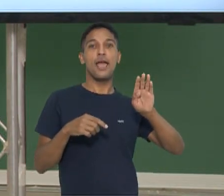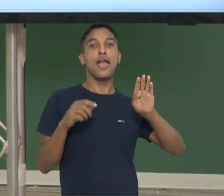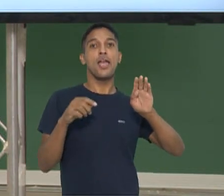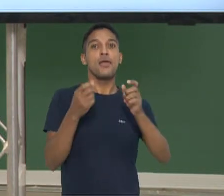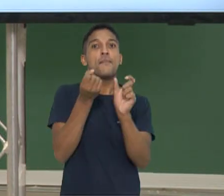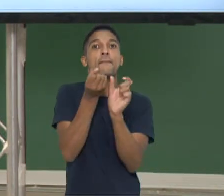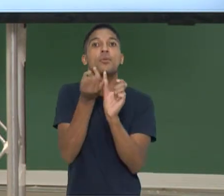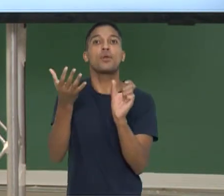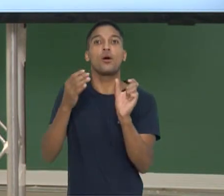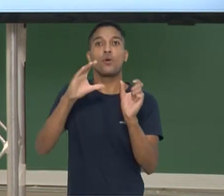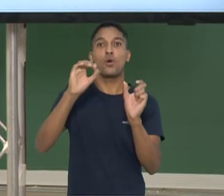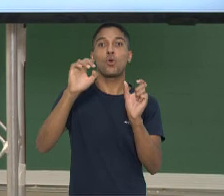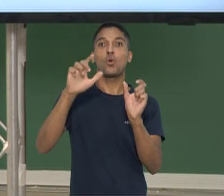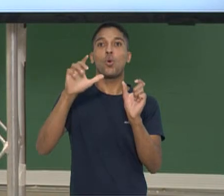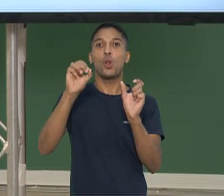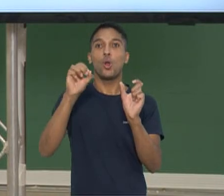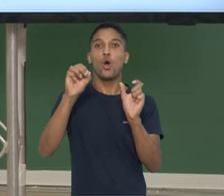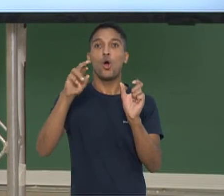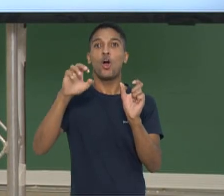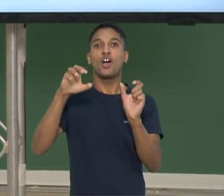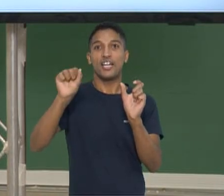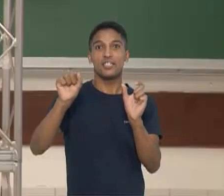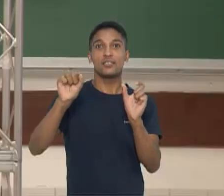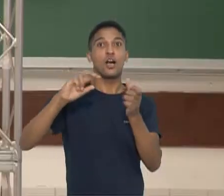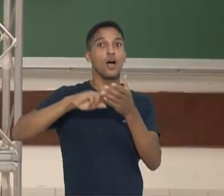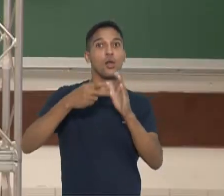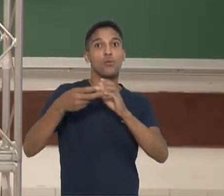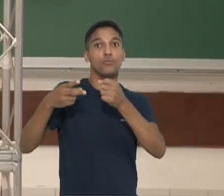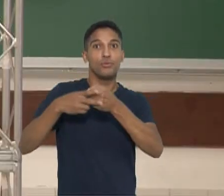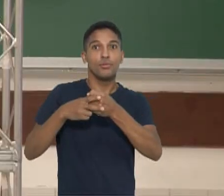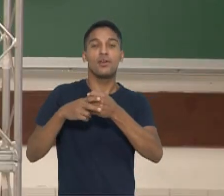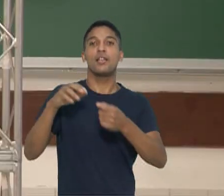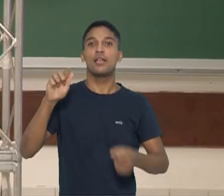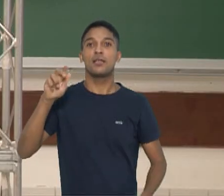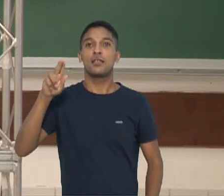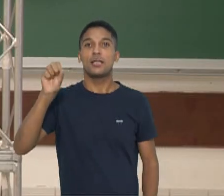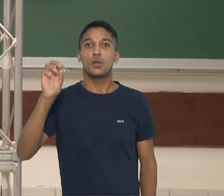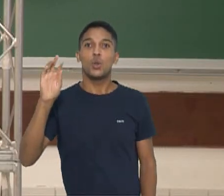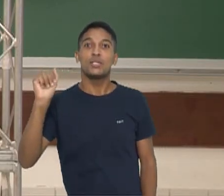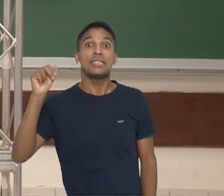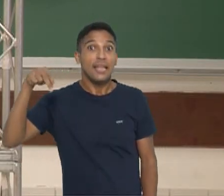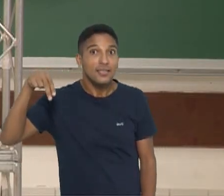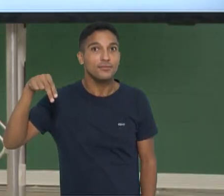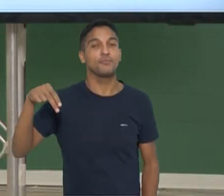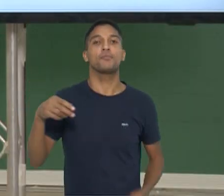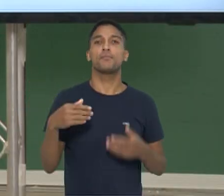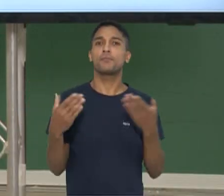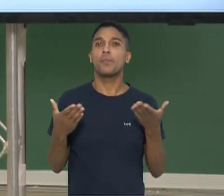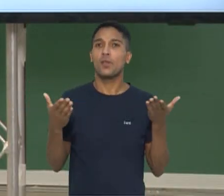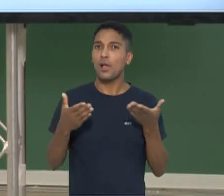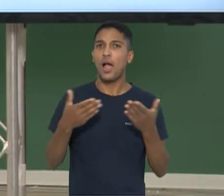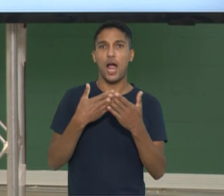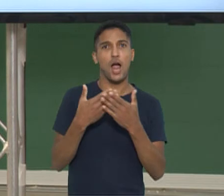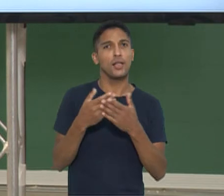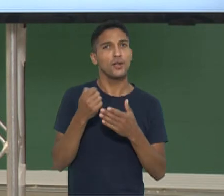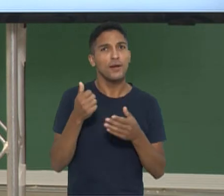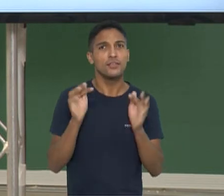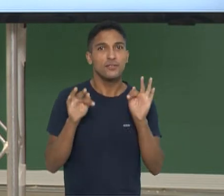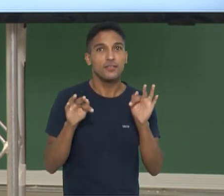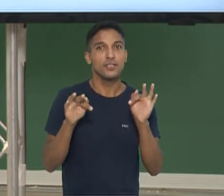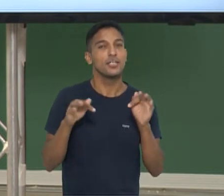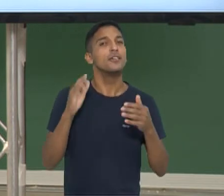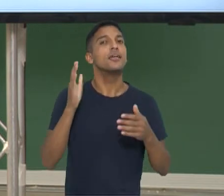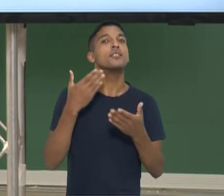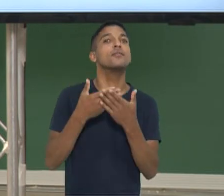me gustan. Que vimos nesta classe, então, que já está terminando? Vimos um pouquinho